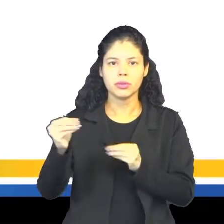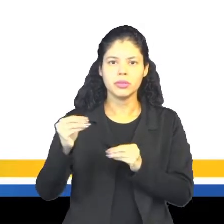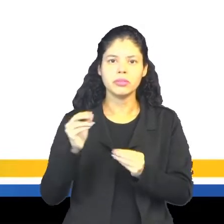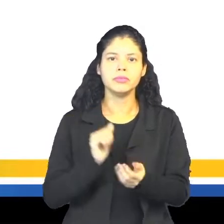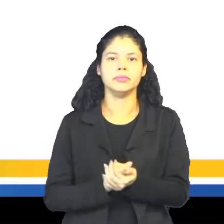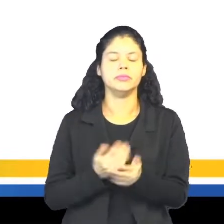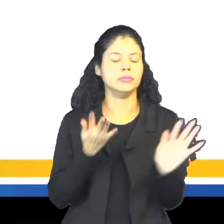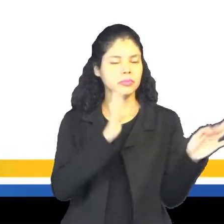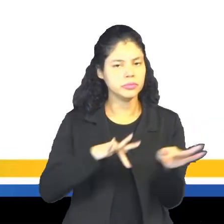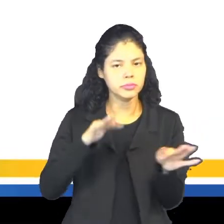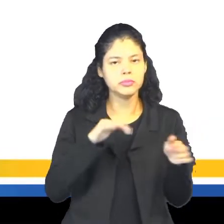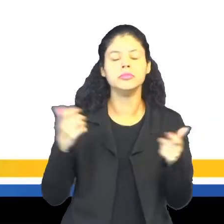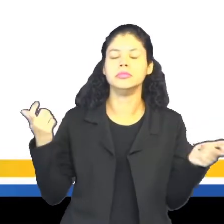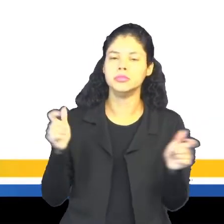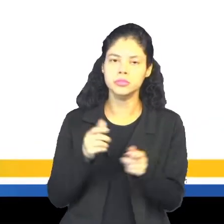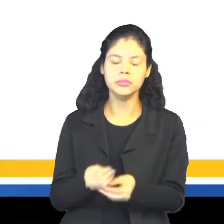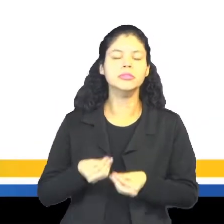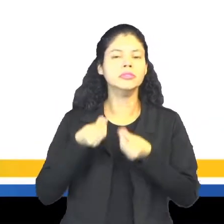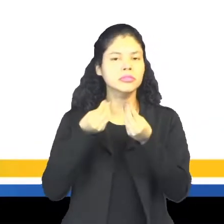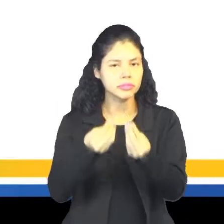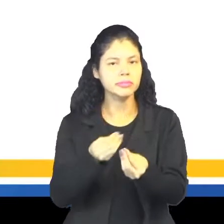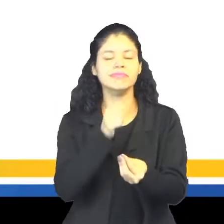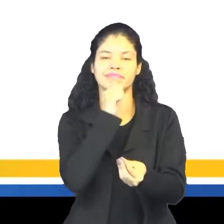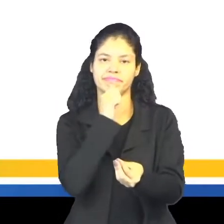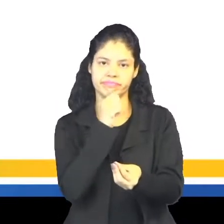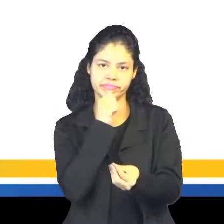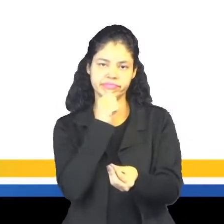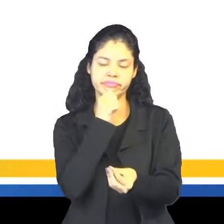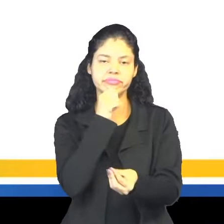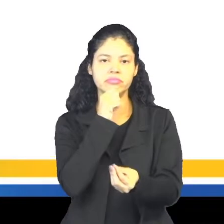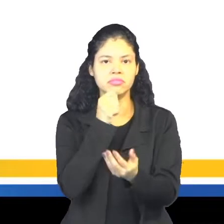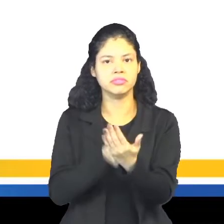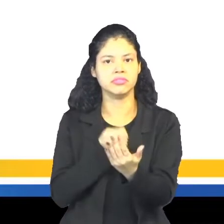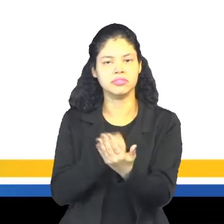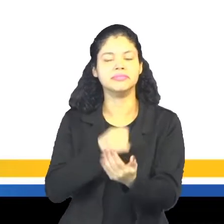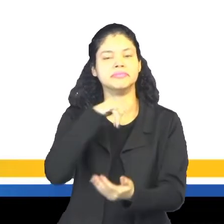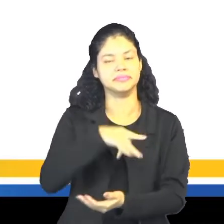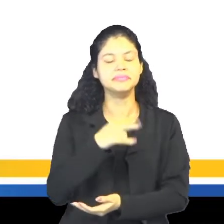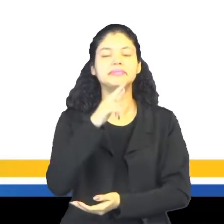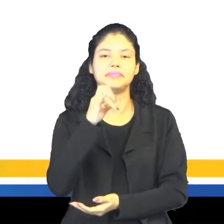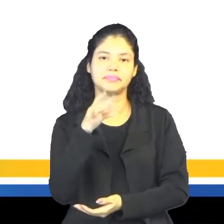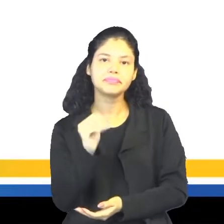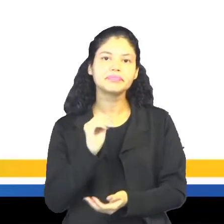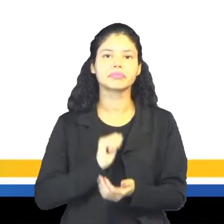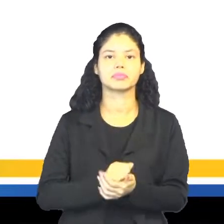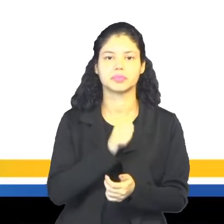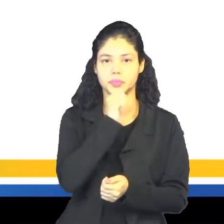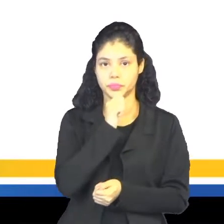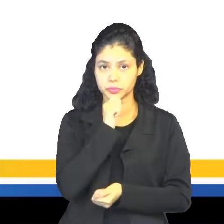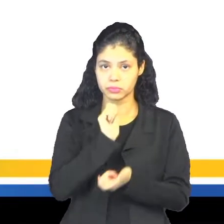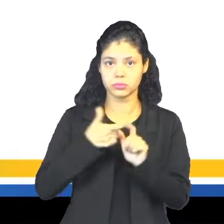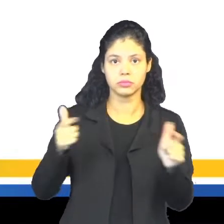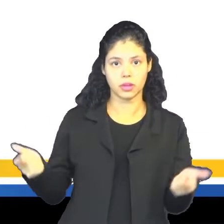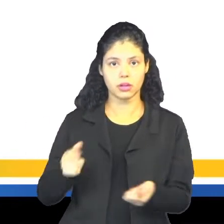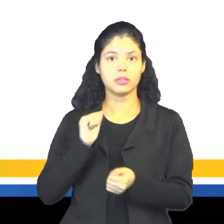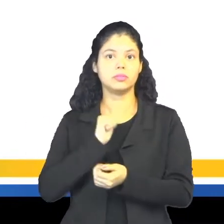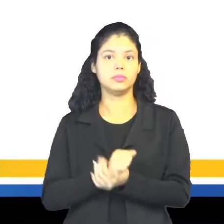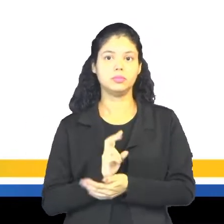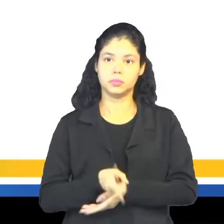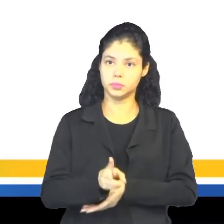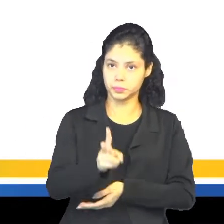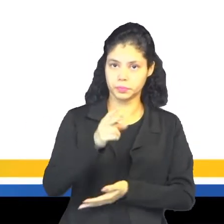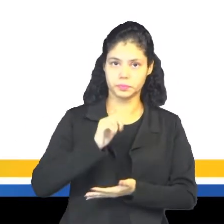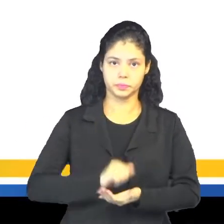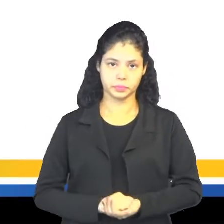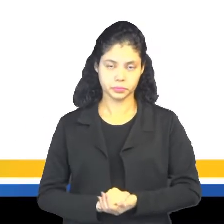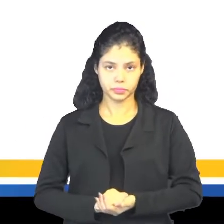receber menos tributos, diminuindo seus rendimentos para manter a cobrança de impostos, intensificando a exploração de camponeses e servos.